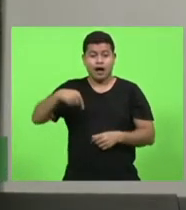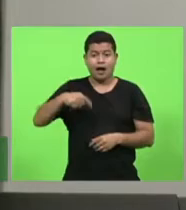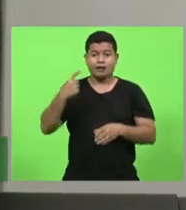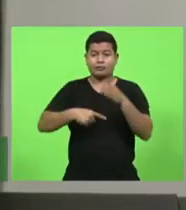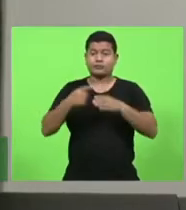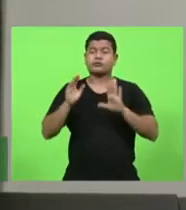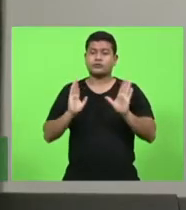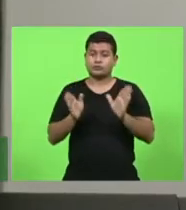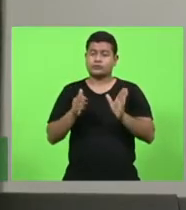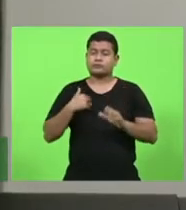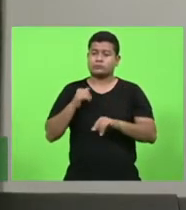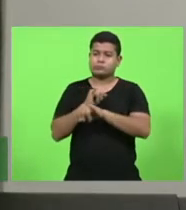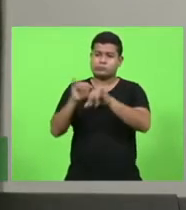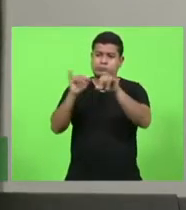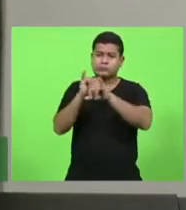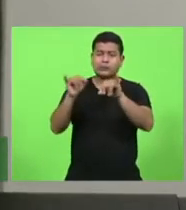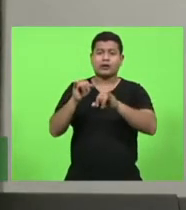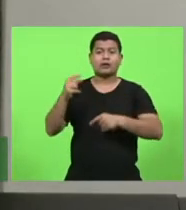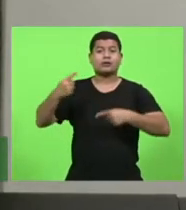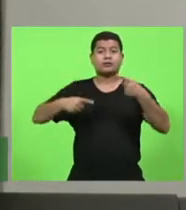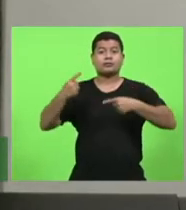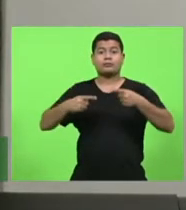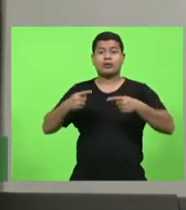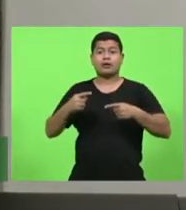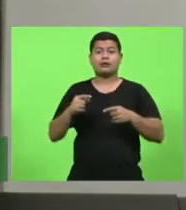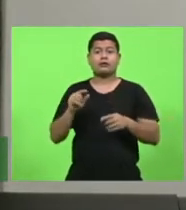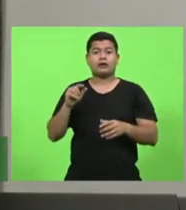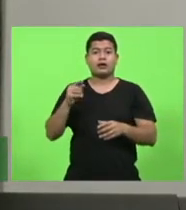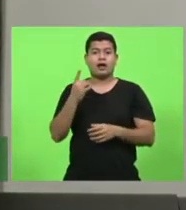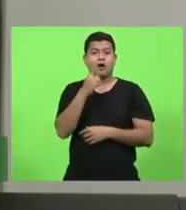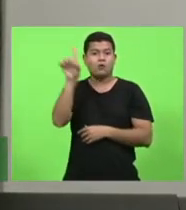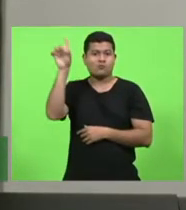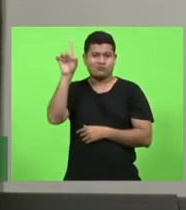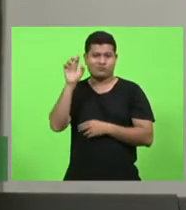debate recente, na última reunião,